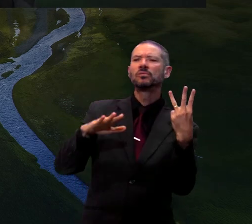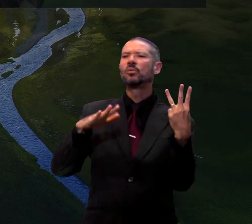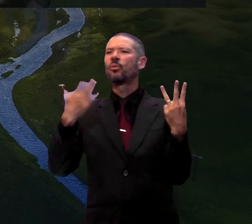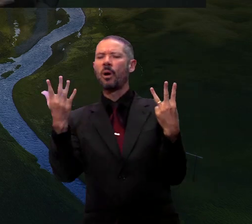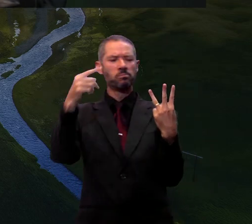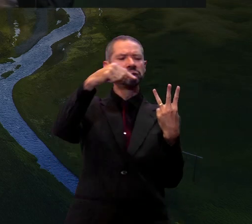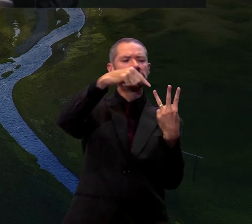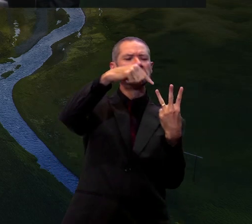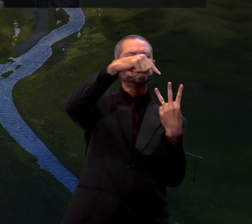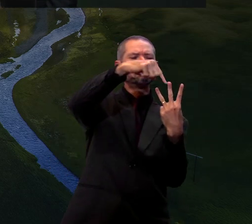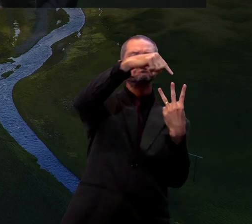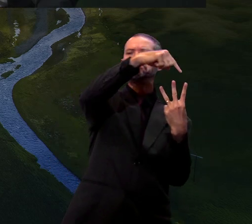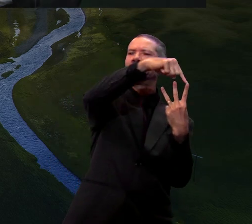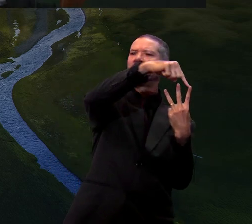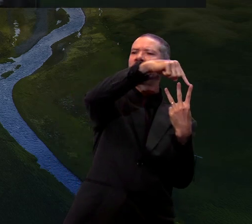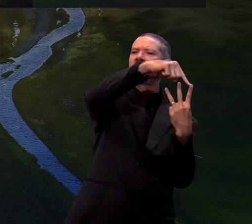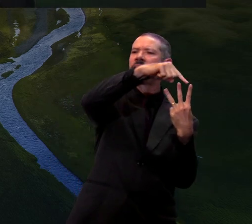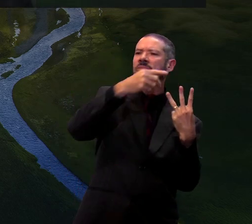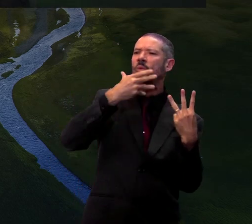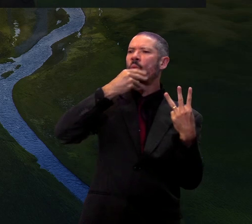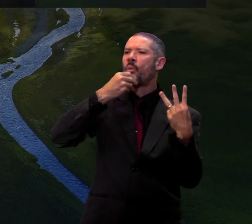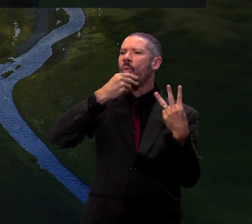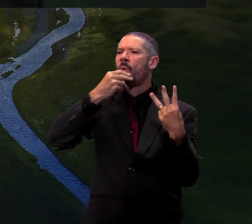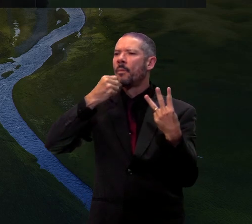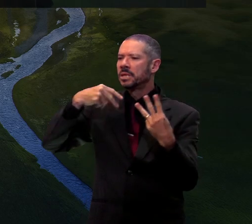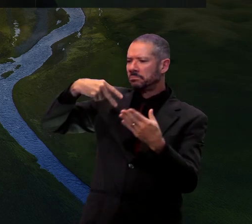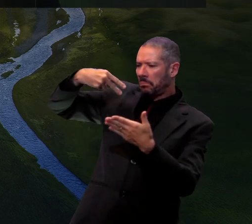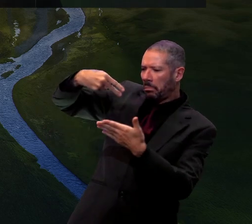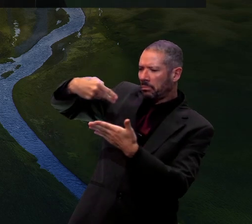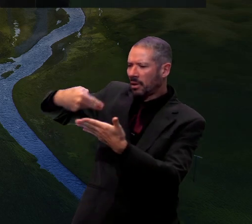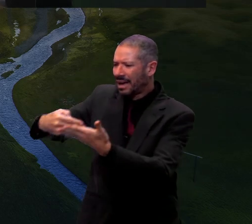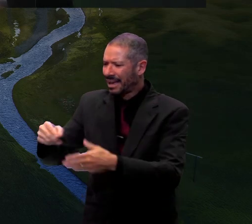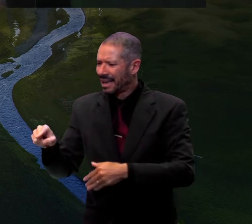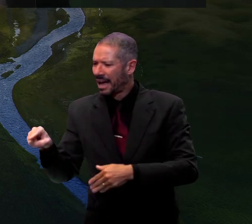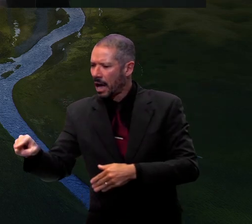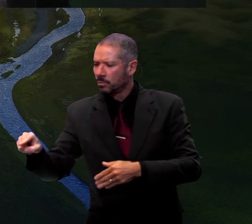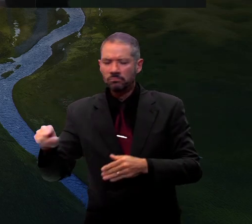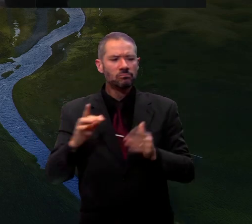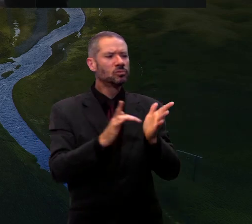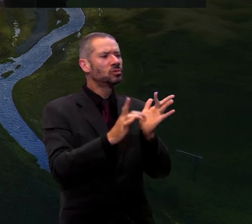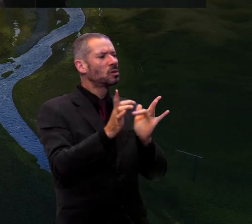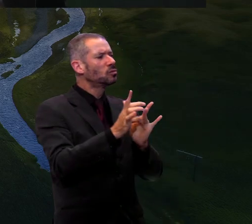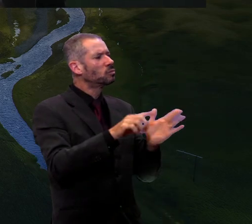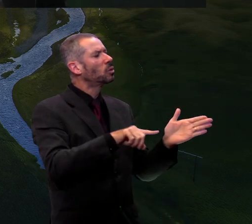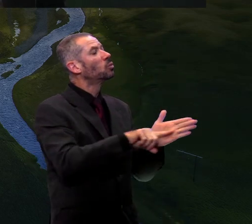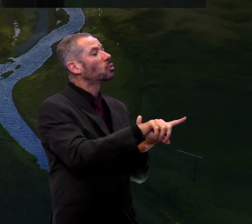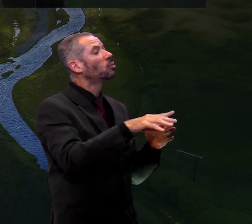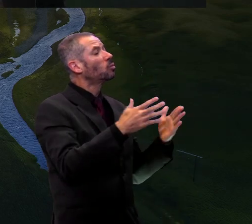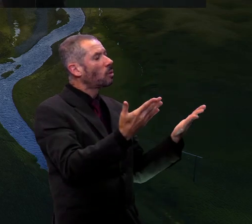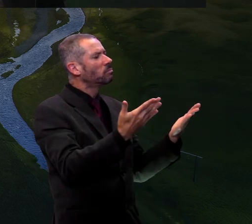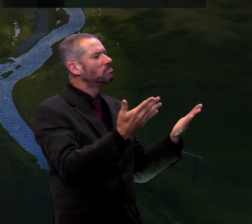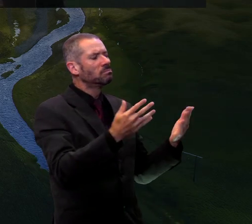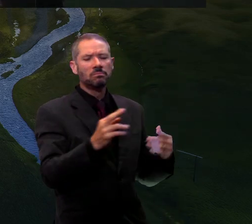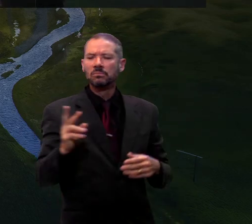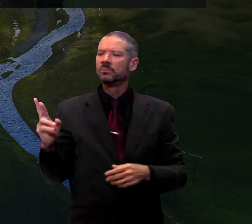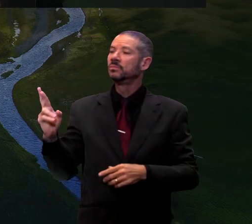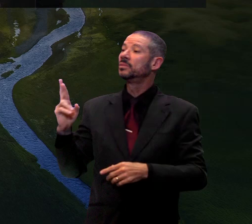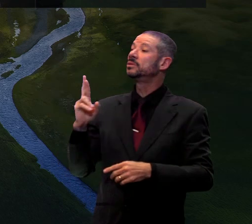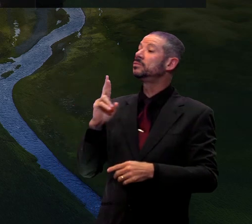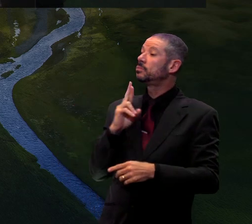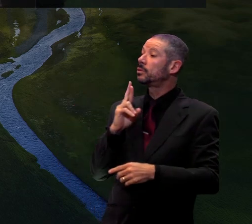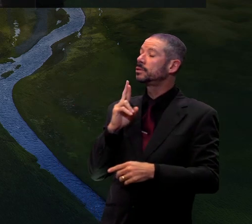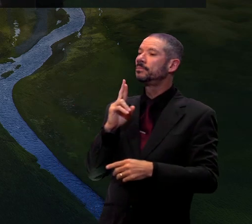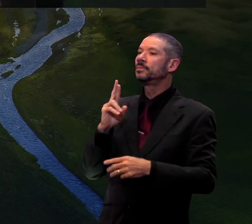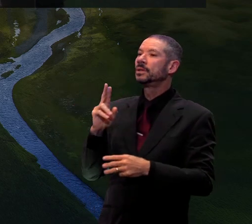foi o próximo do homem que caiu nas mãos dos assaltantes? Perguntou Jesus. E a resposta foi: aquele